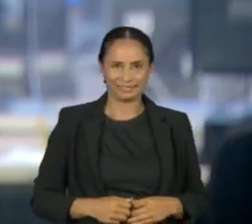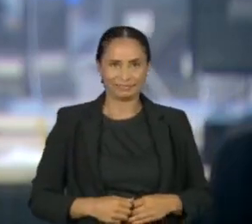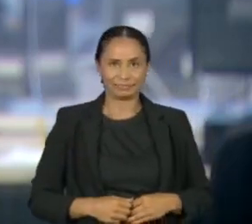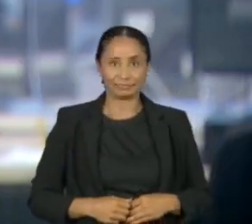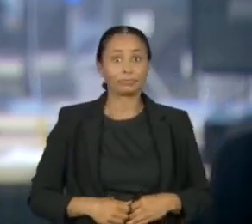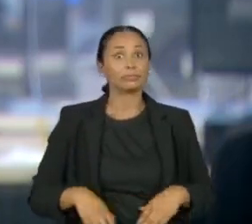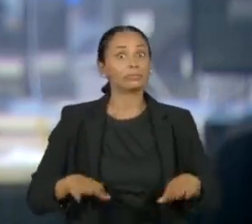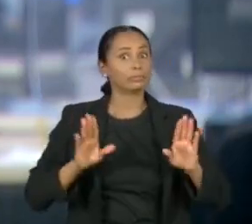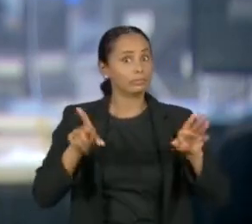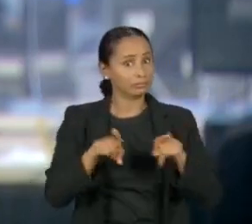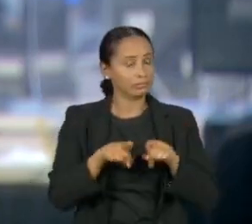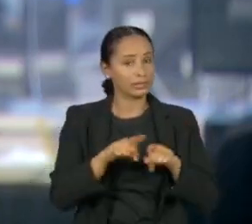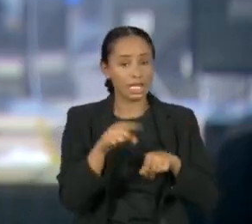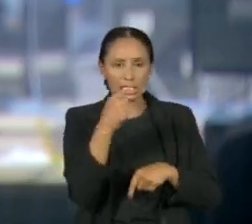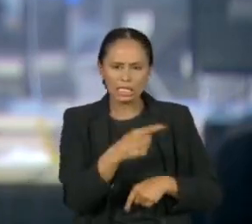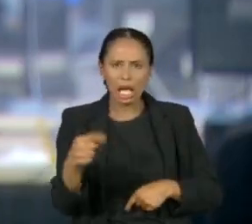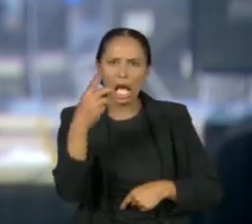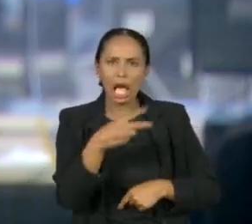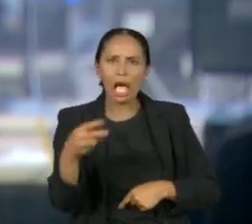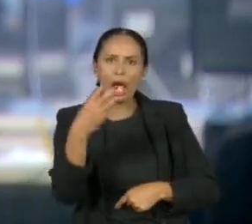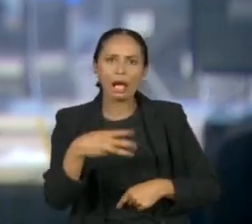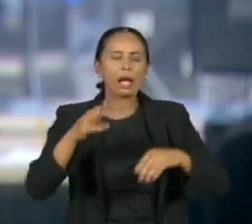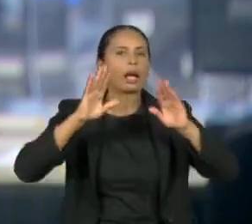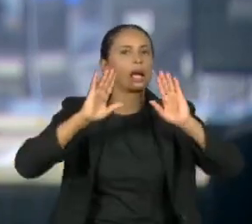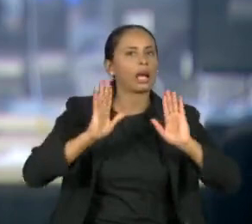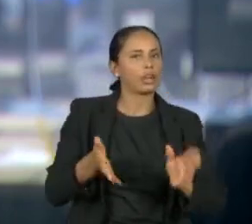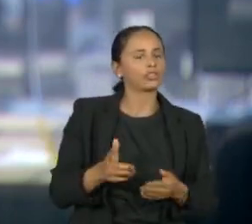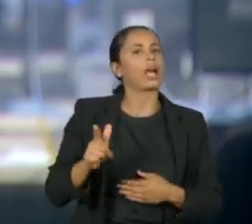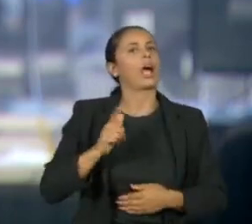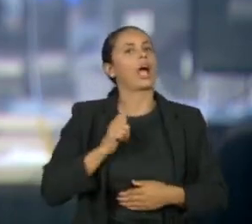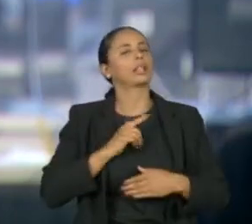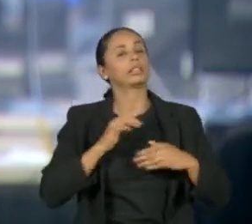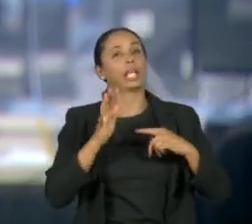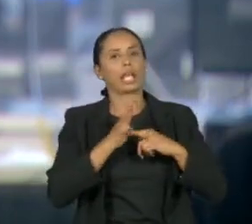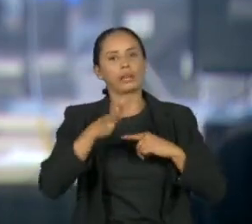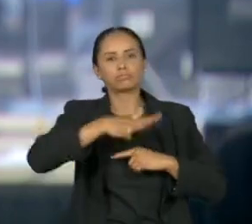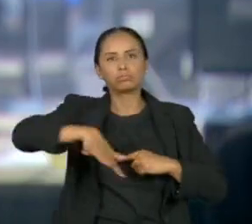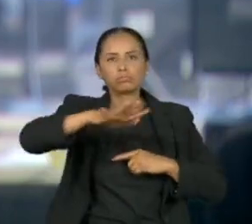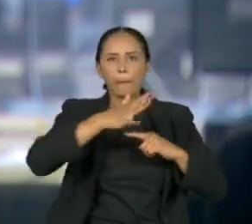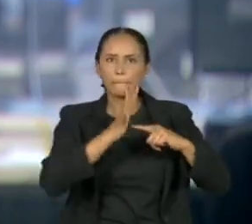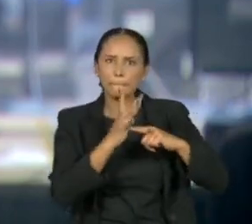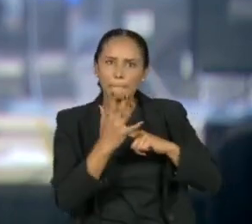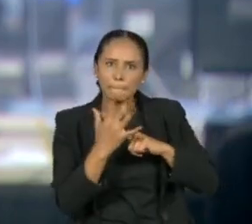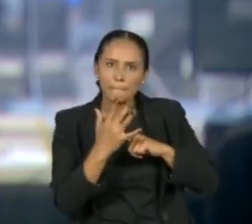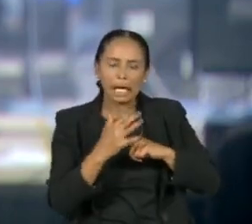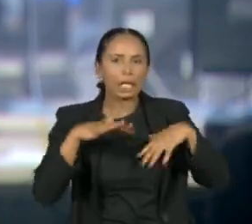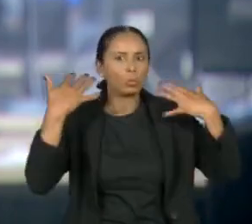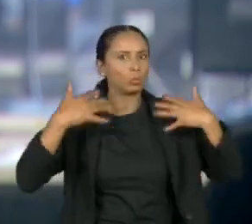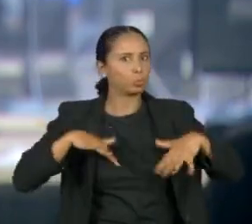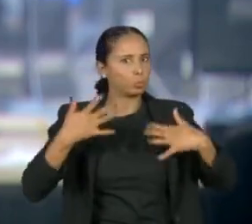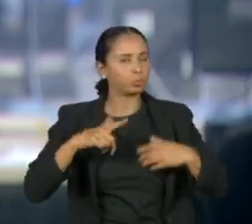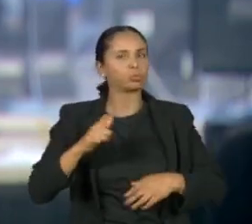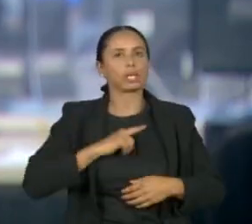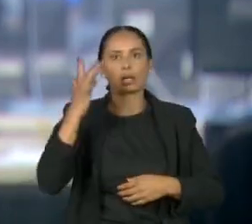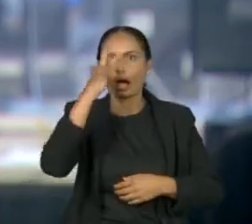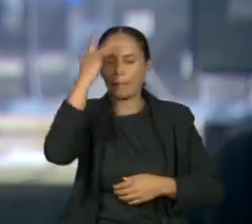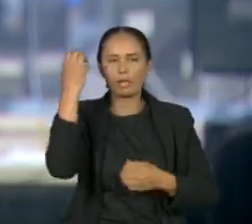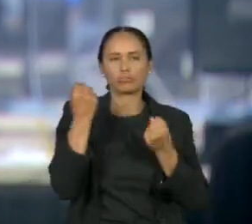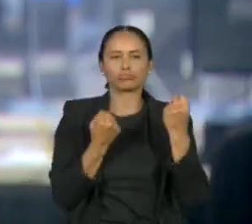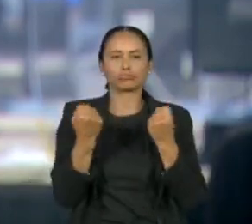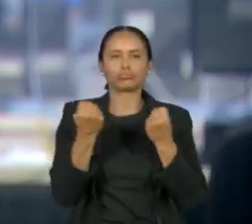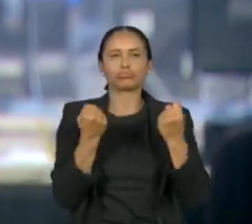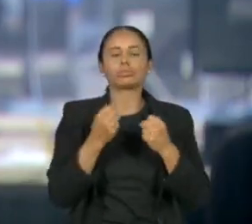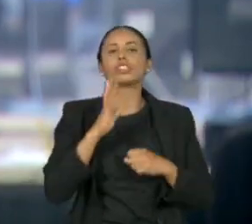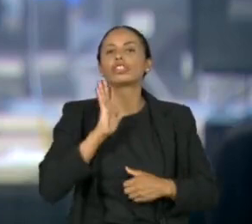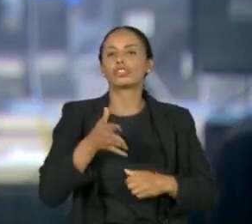As últimas semanas foram de movimento nas oficinas mecânicas. Motoristas correram para fazer revisão dos veículos para pegar a